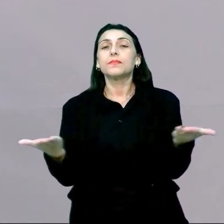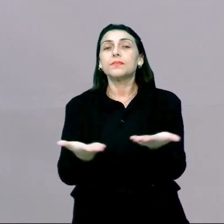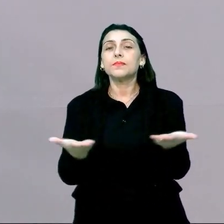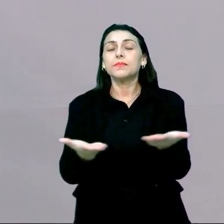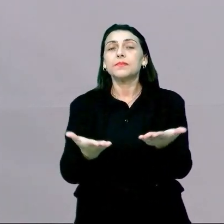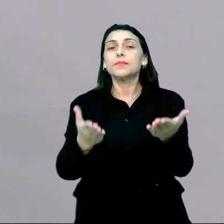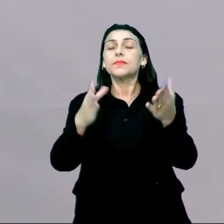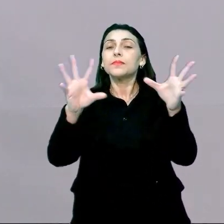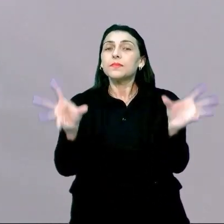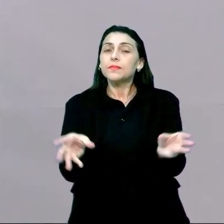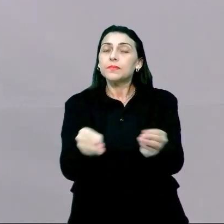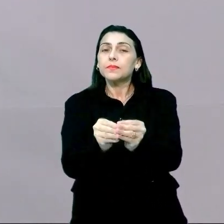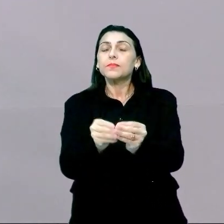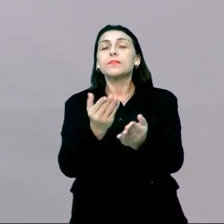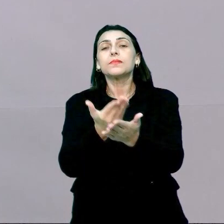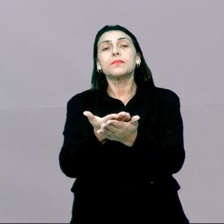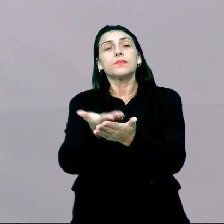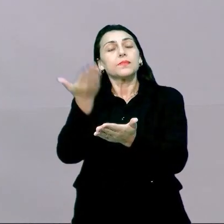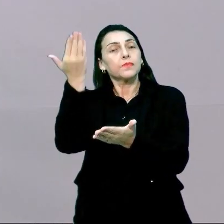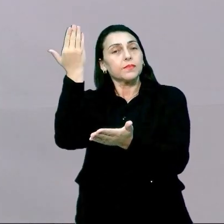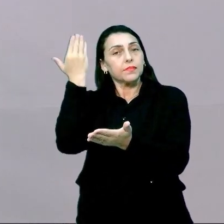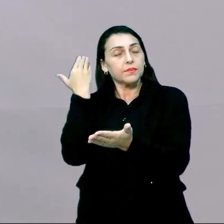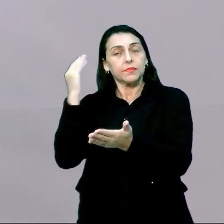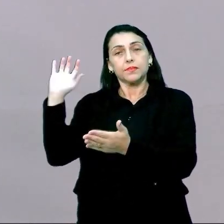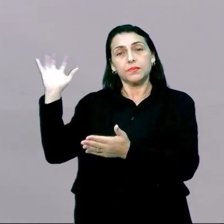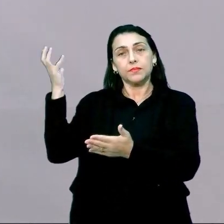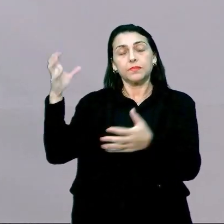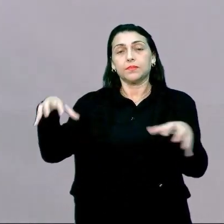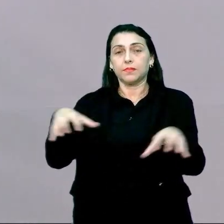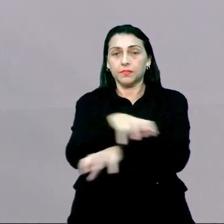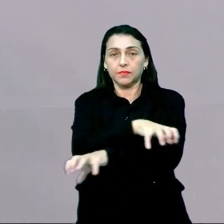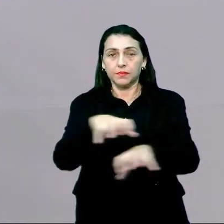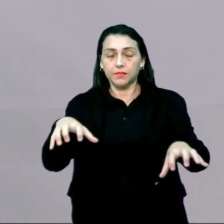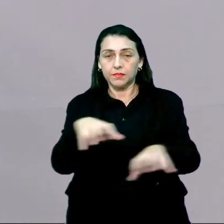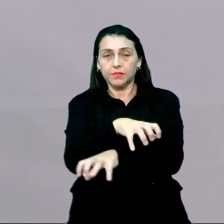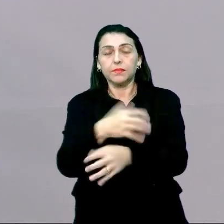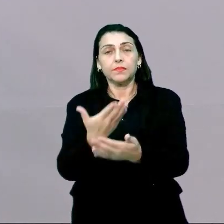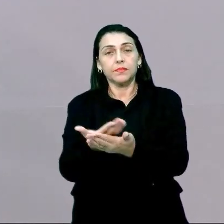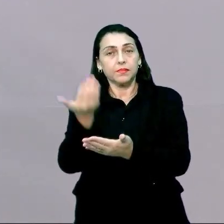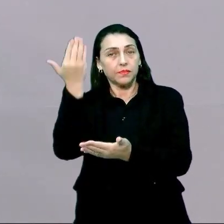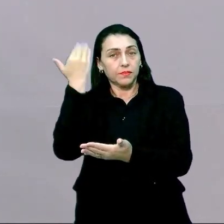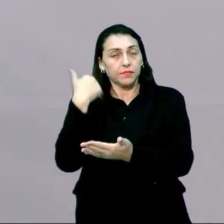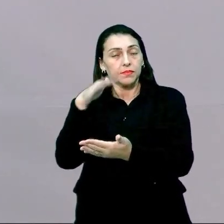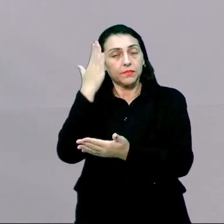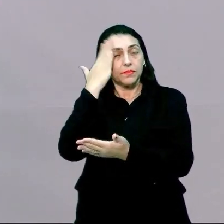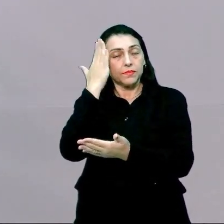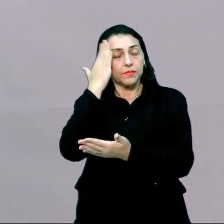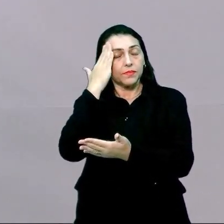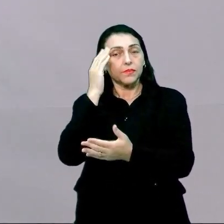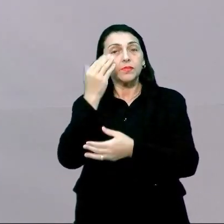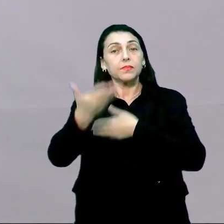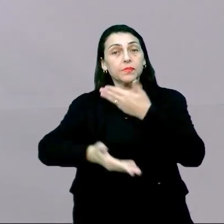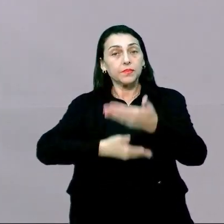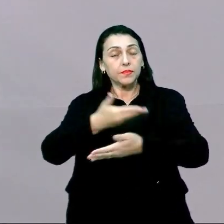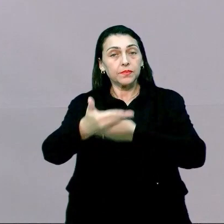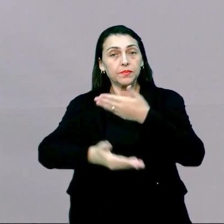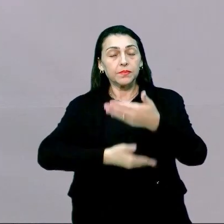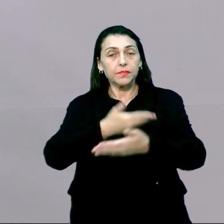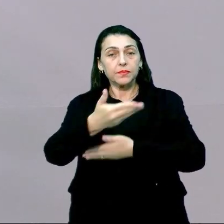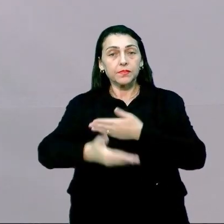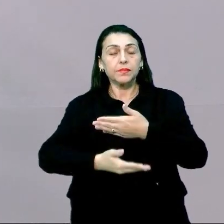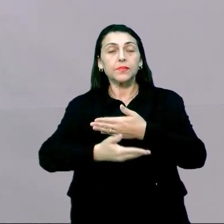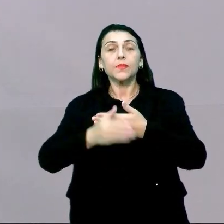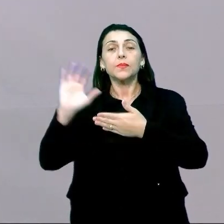hoje é um complemento da nossa aula sobre climas e biomas, e na aula passada a gente entendeu um pouco sobre a relação da